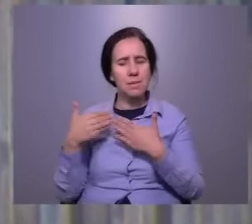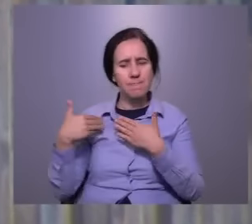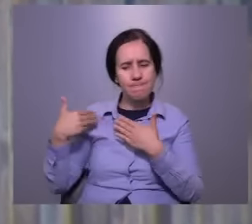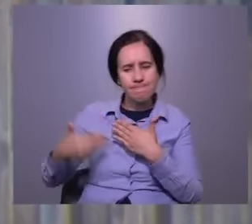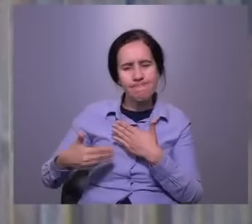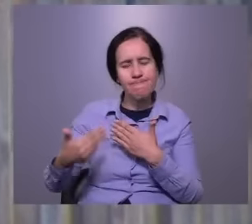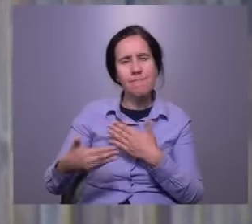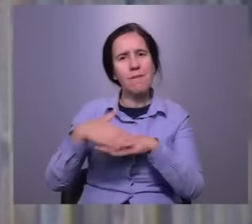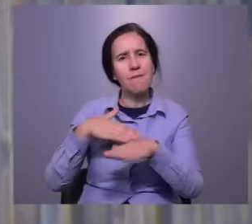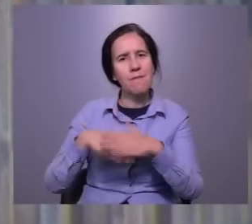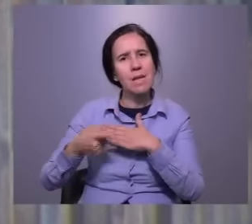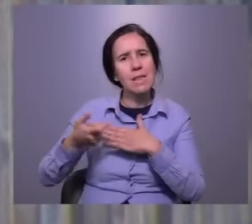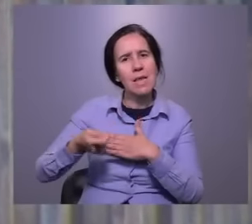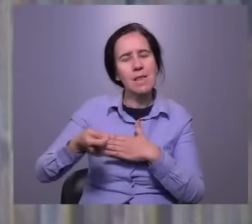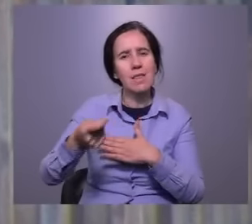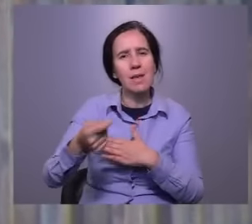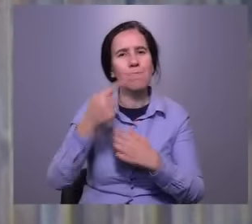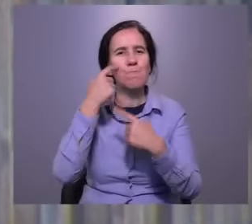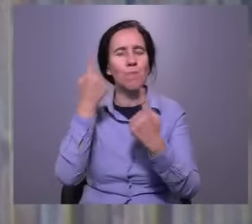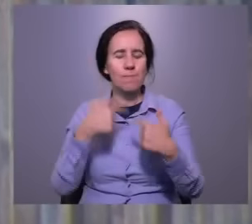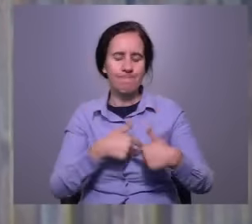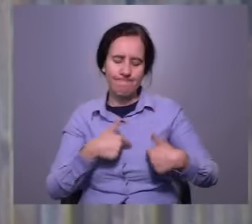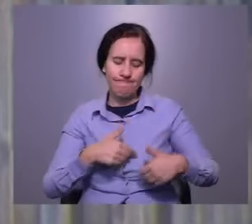profeta não os conservou para si,